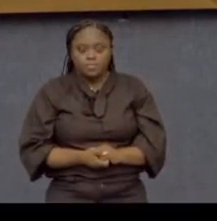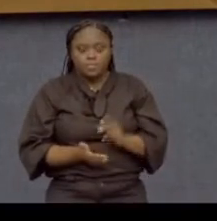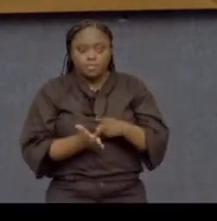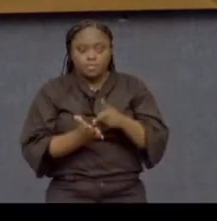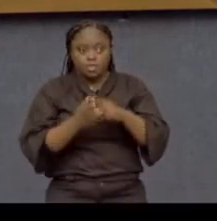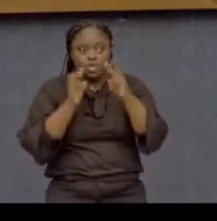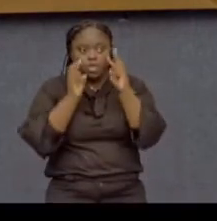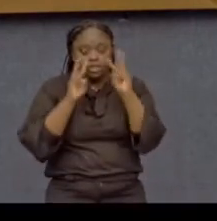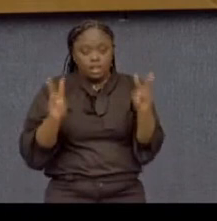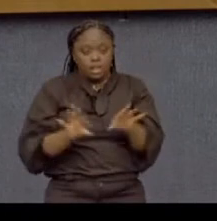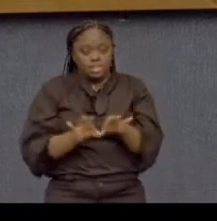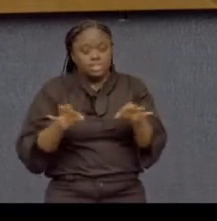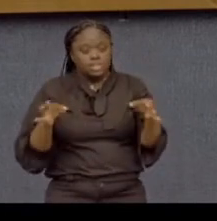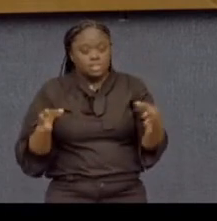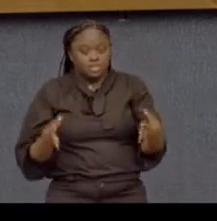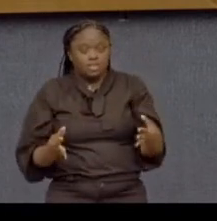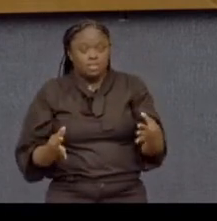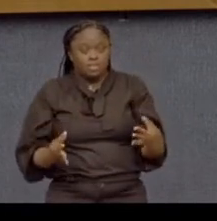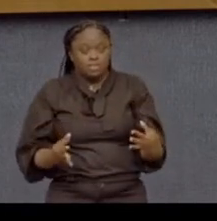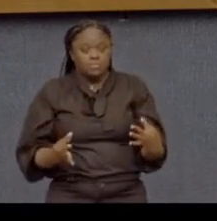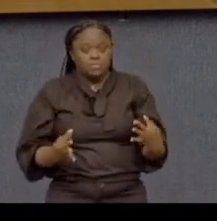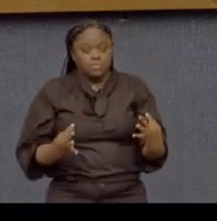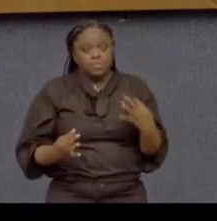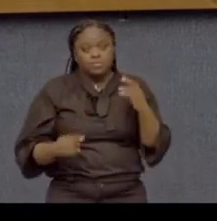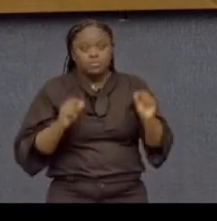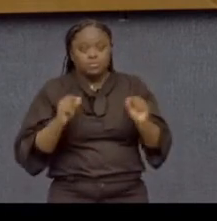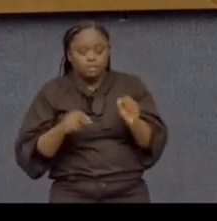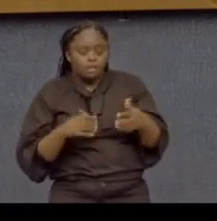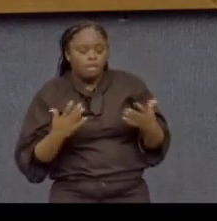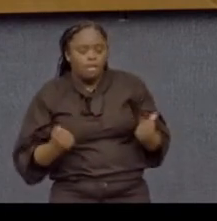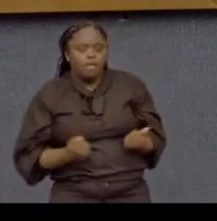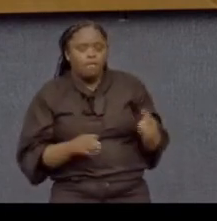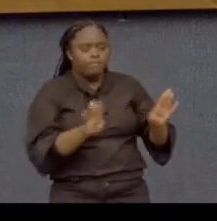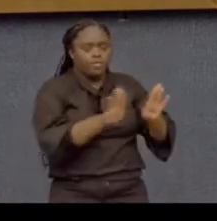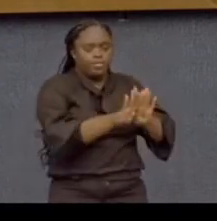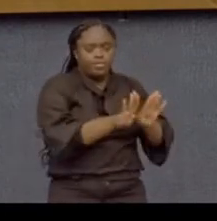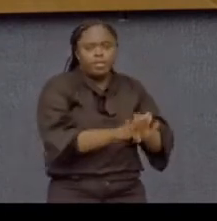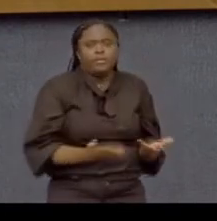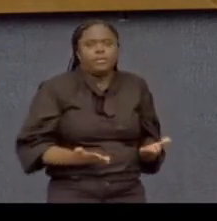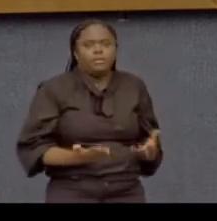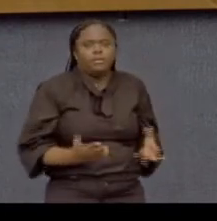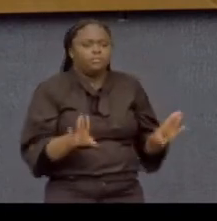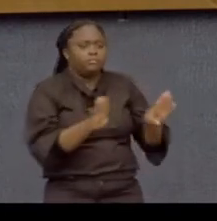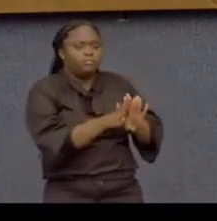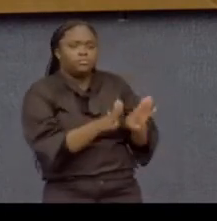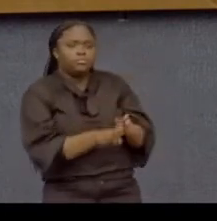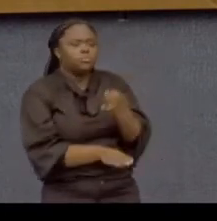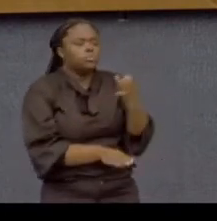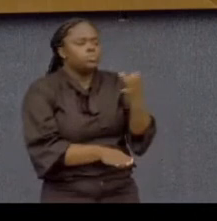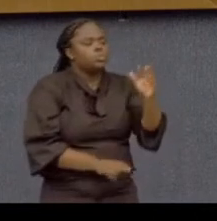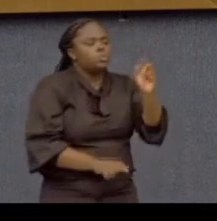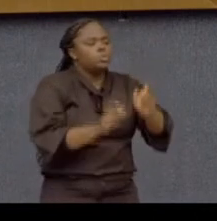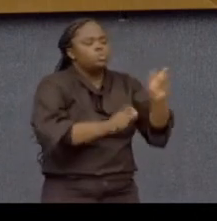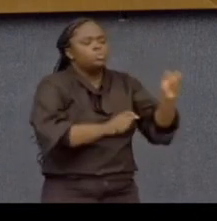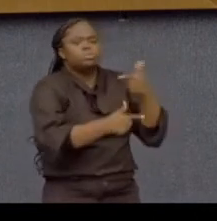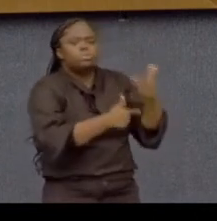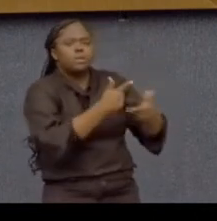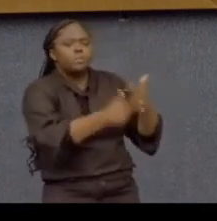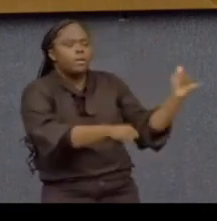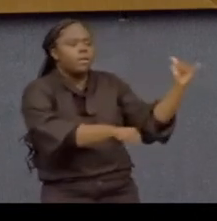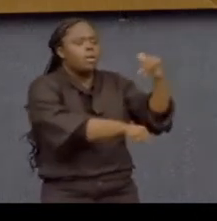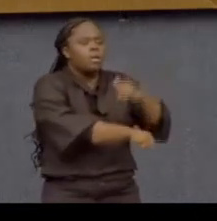Da visão simplória de vamos fechar, fechar, quantas pessoas trabalham naquele